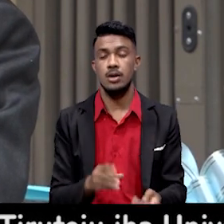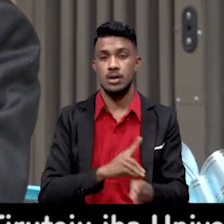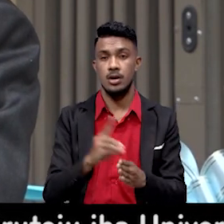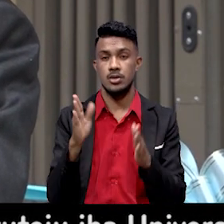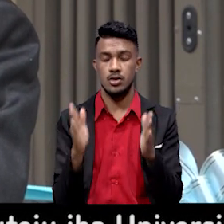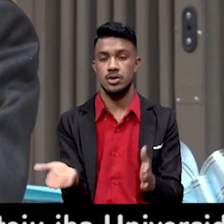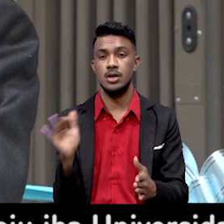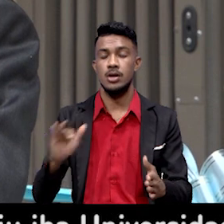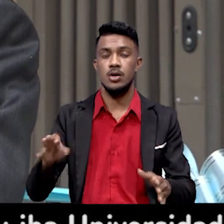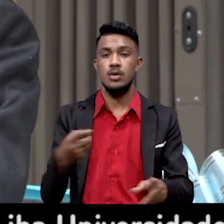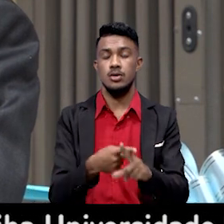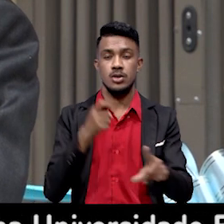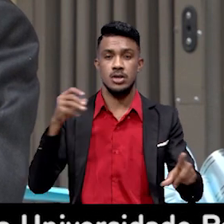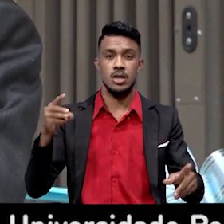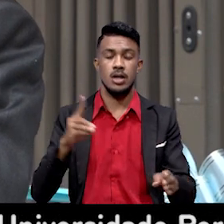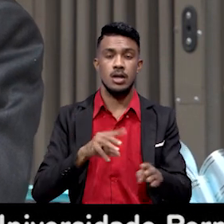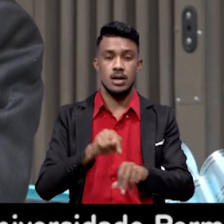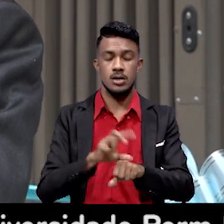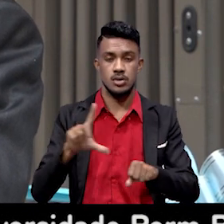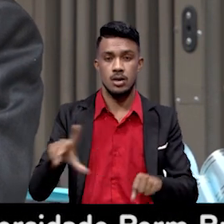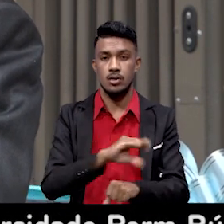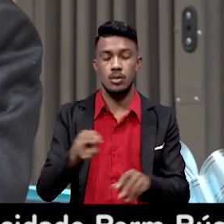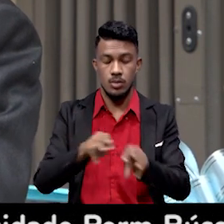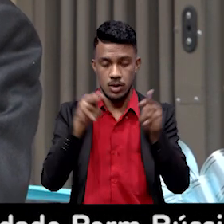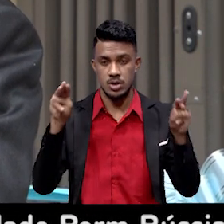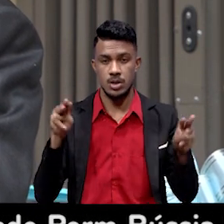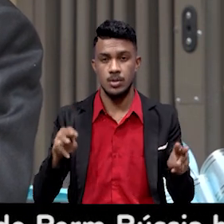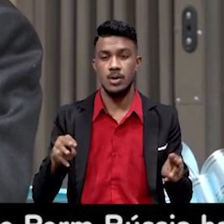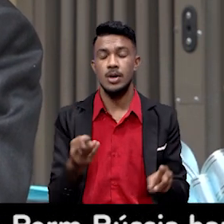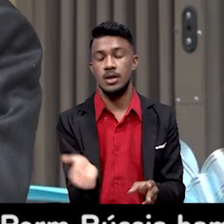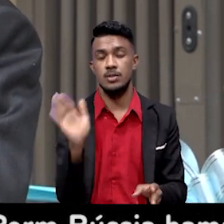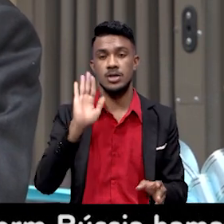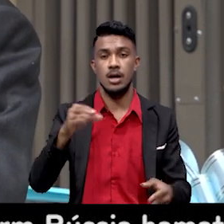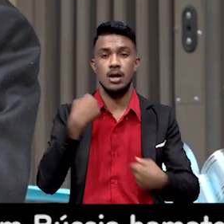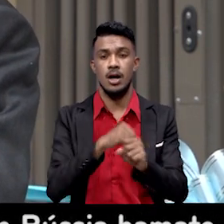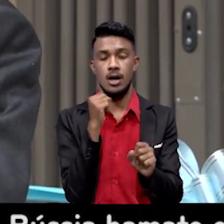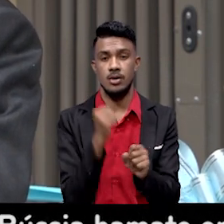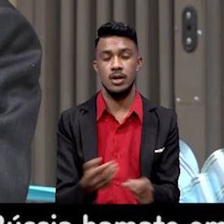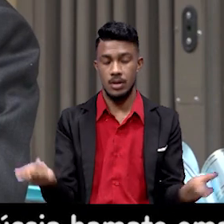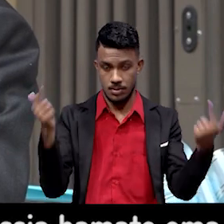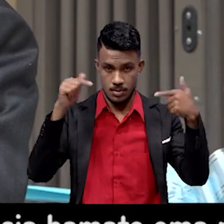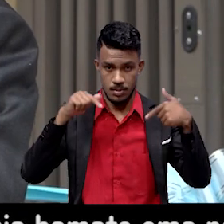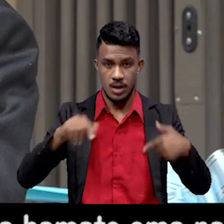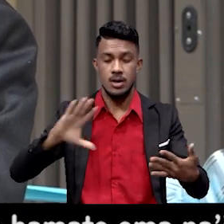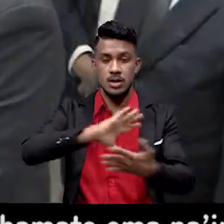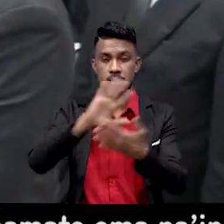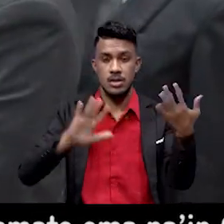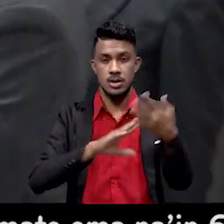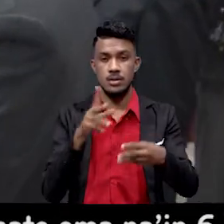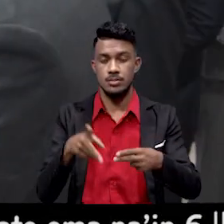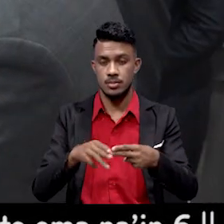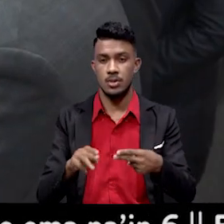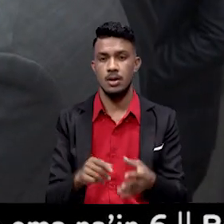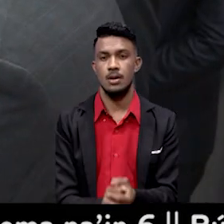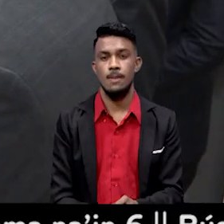do município, ba convite ho alcança Sira Nebe e ta bot Sira Halo, o Hinloron e tamai testemunha ato Halo cerimônia. Custo